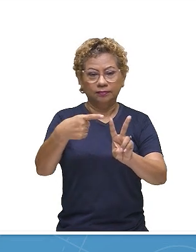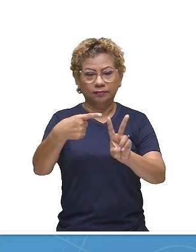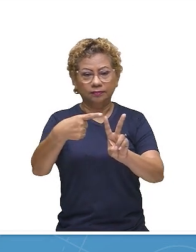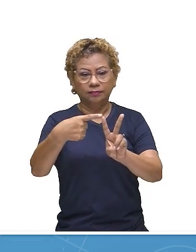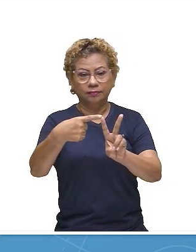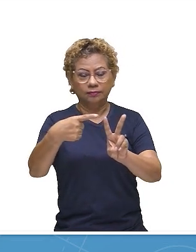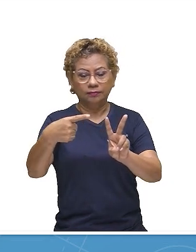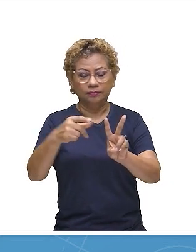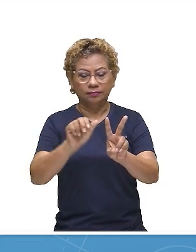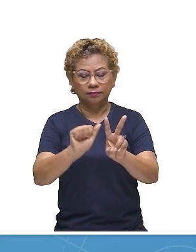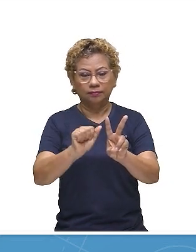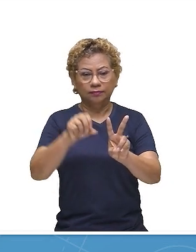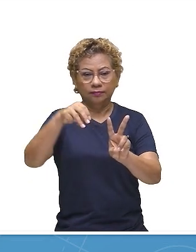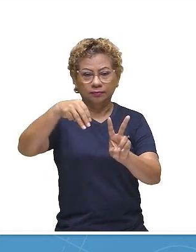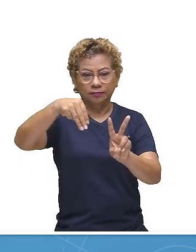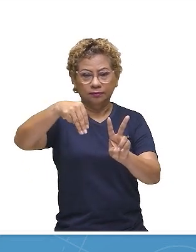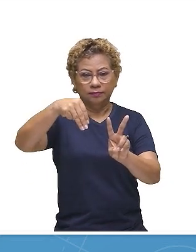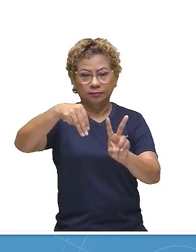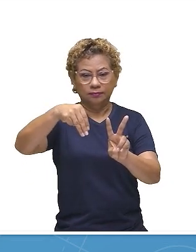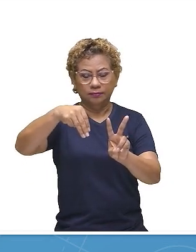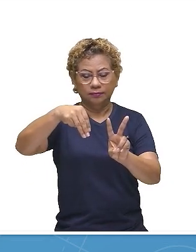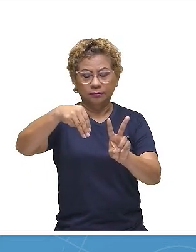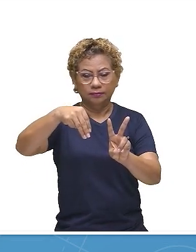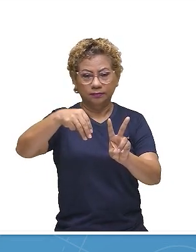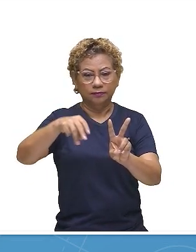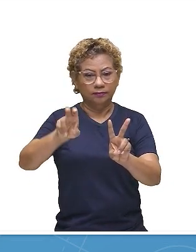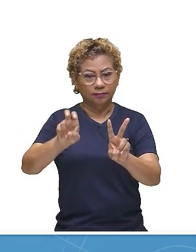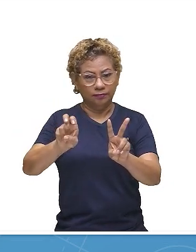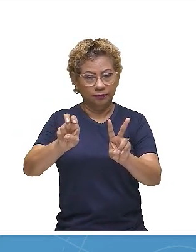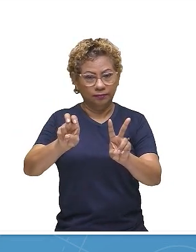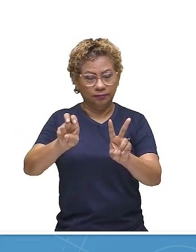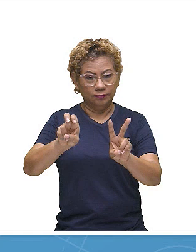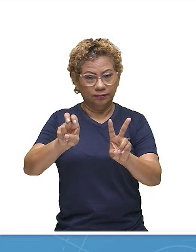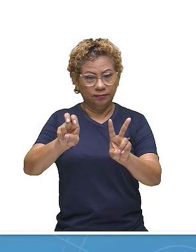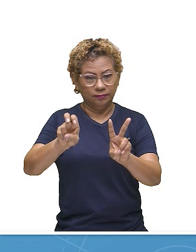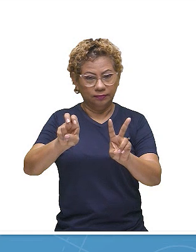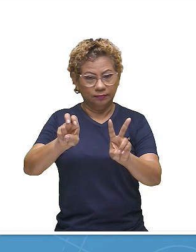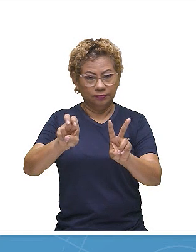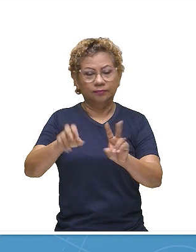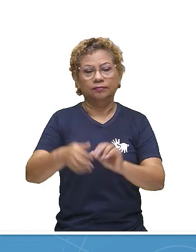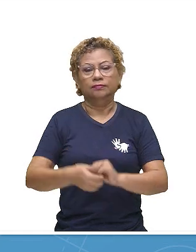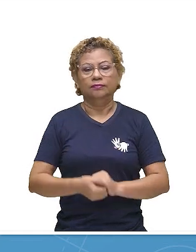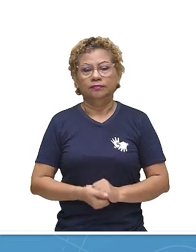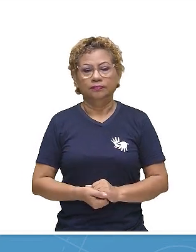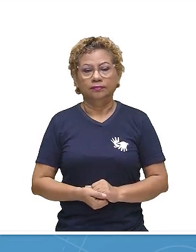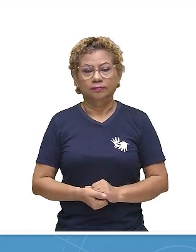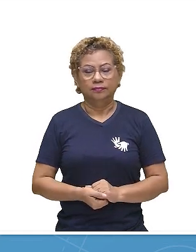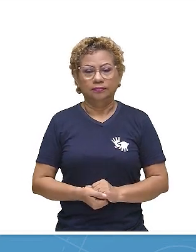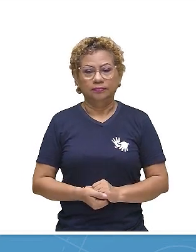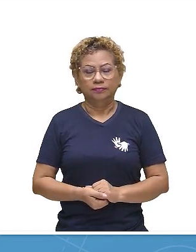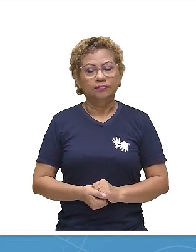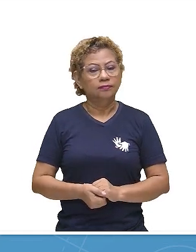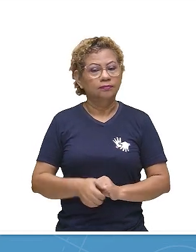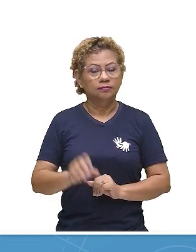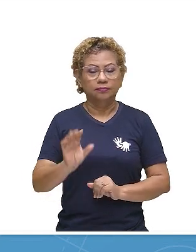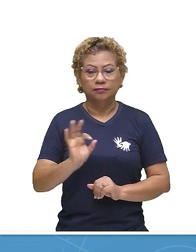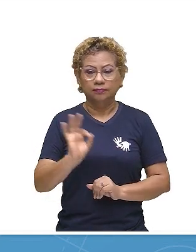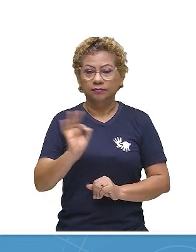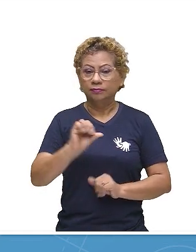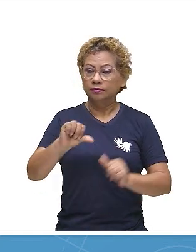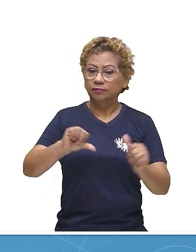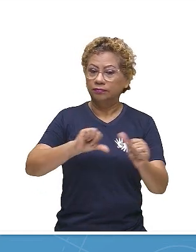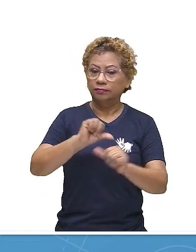com o expoente do radicando por um mesmo número, que no caso aqui é o 5, eu não altero o valor do